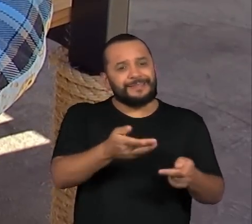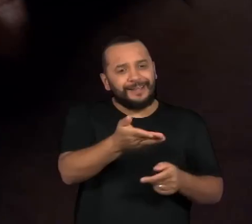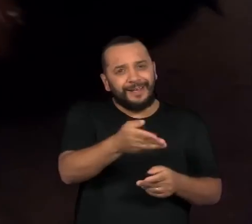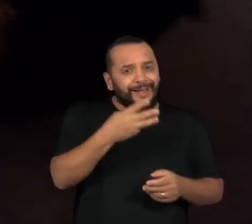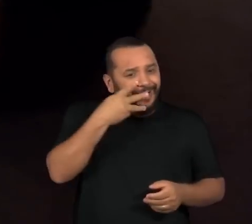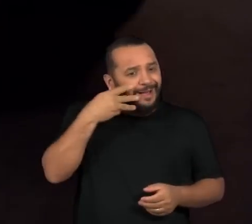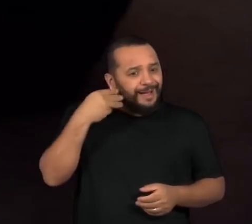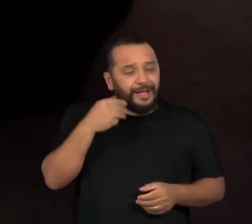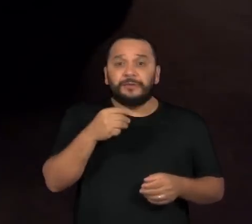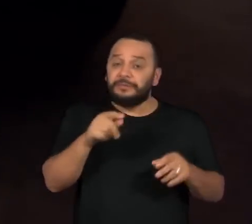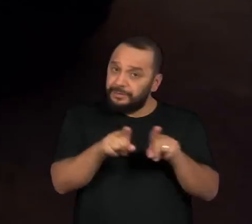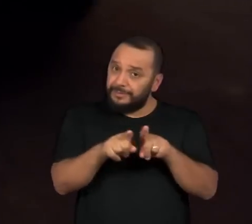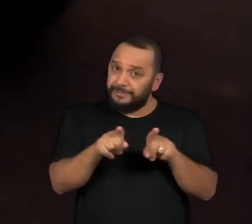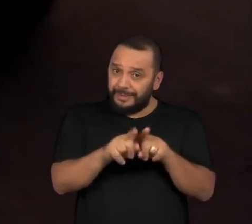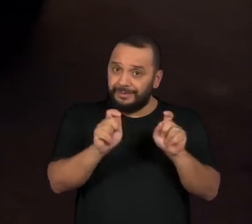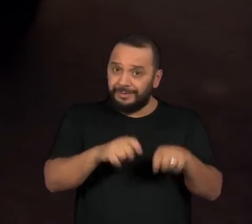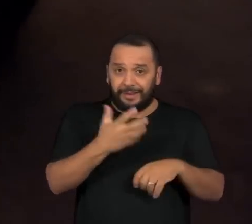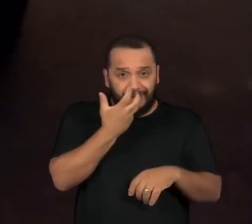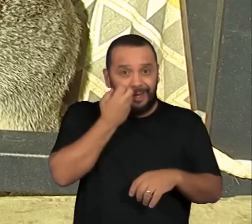adoção.